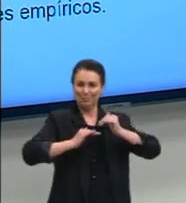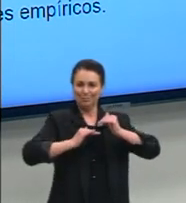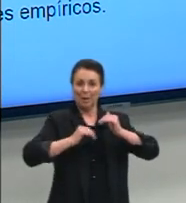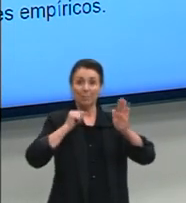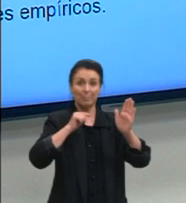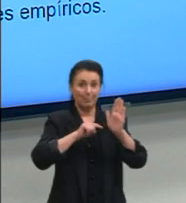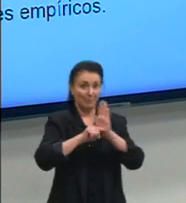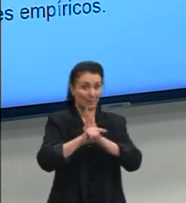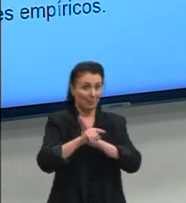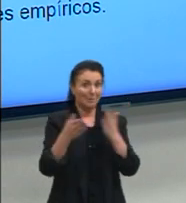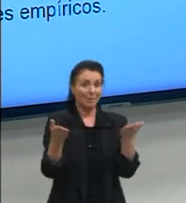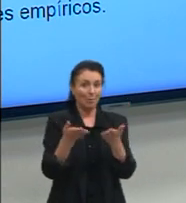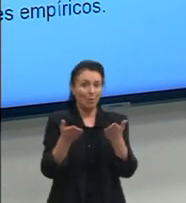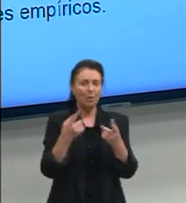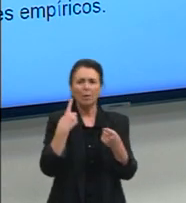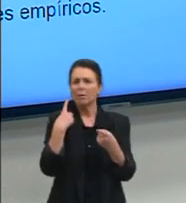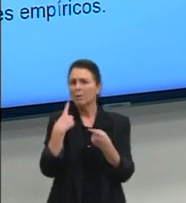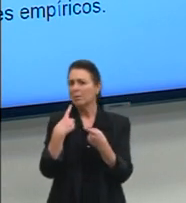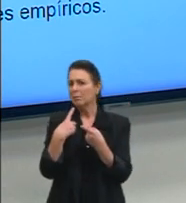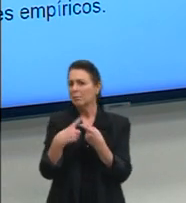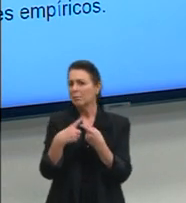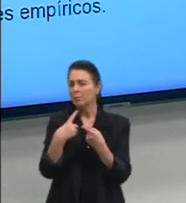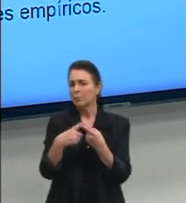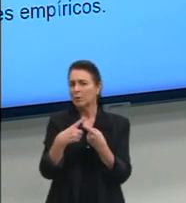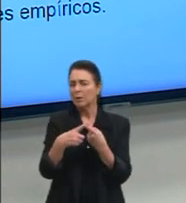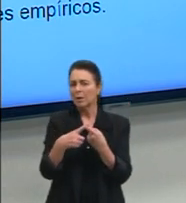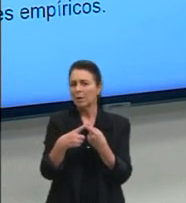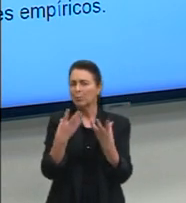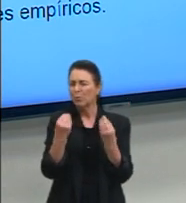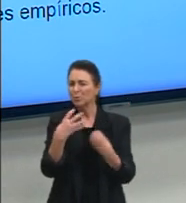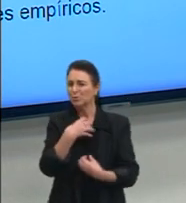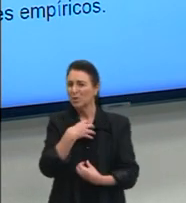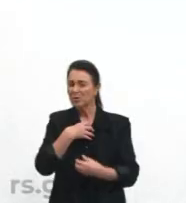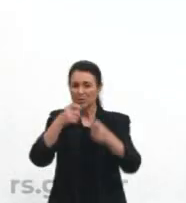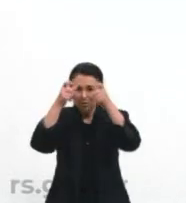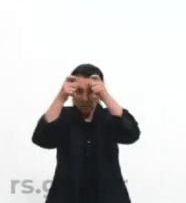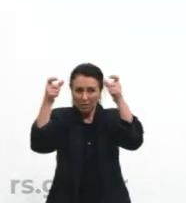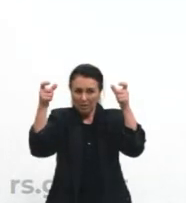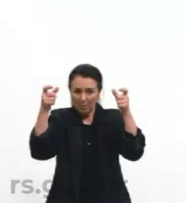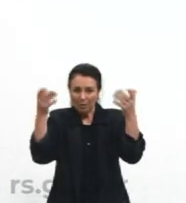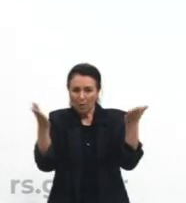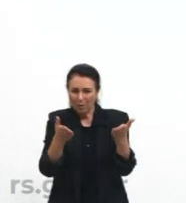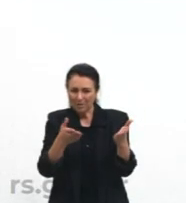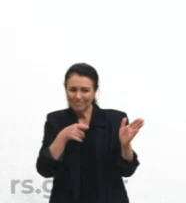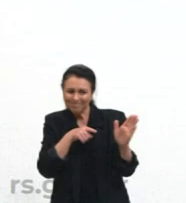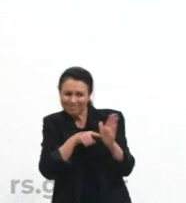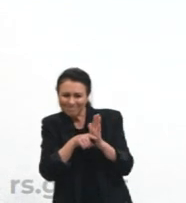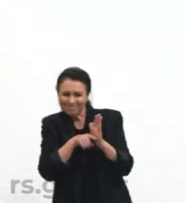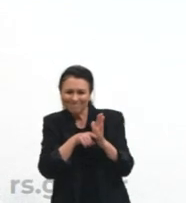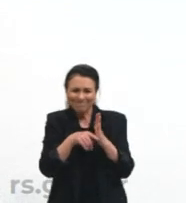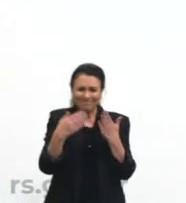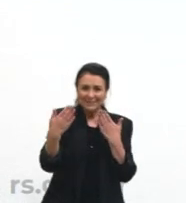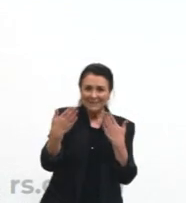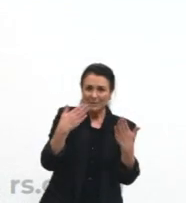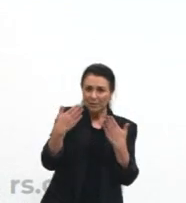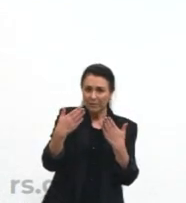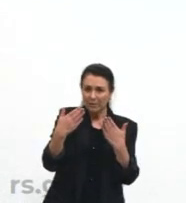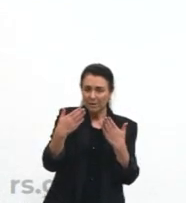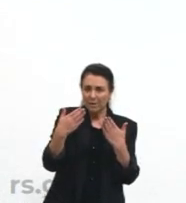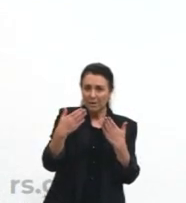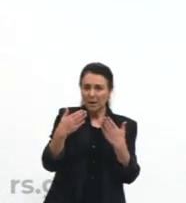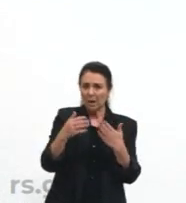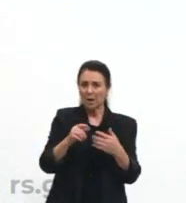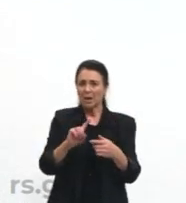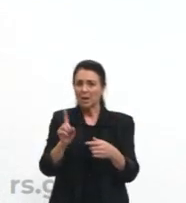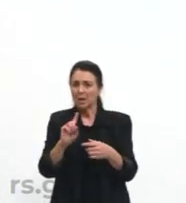pergunta Inicial Por que que muitas formas de conhecimento são questionadas hoje eu não estou aqui para nós